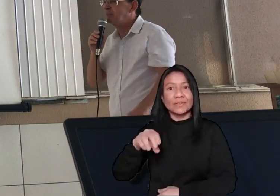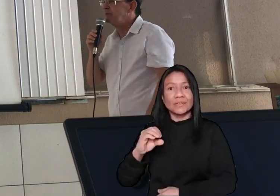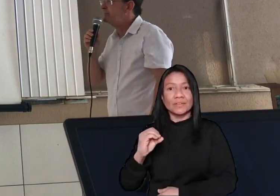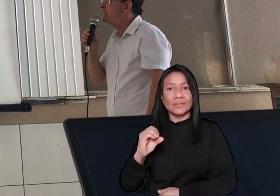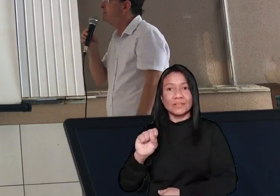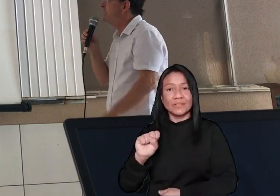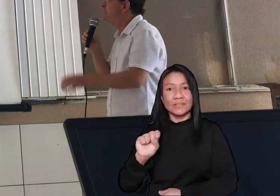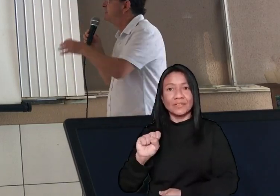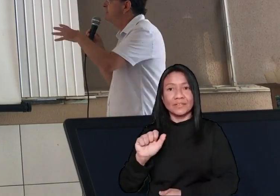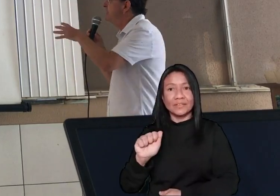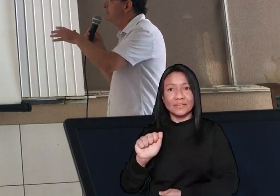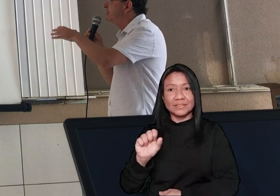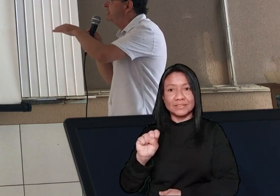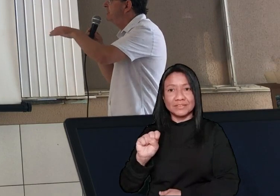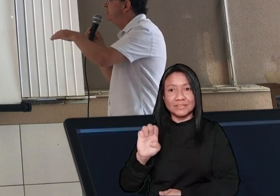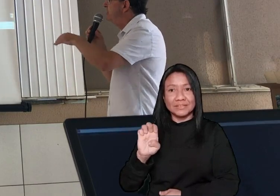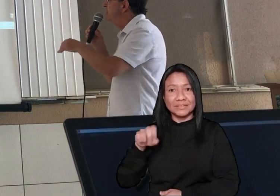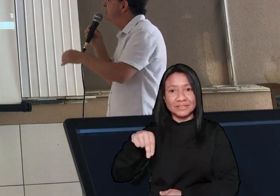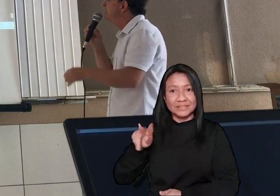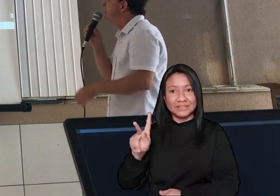gruta lá bem bonita, bem no meio